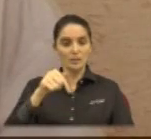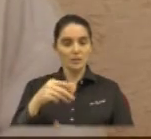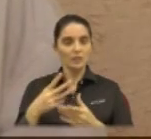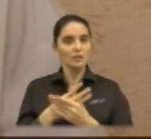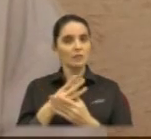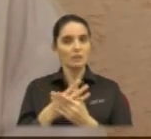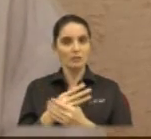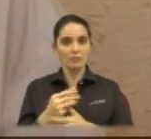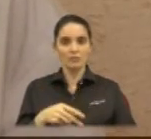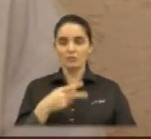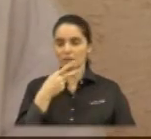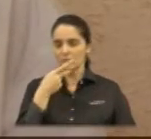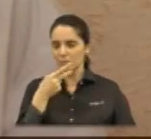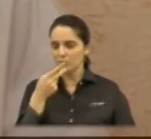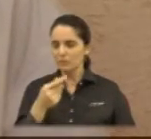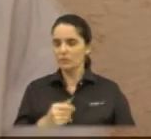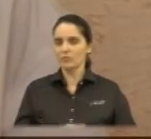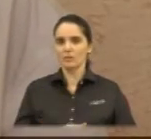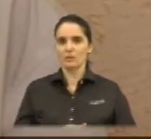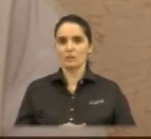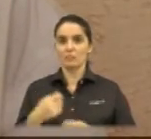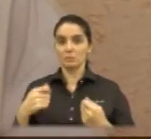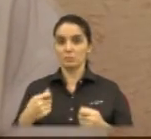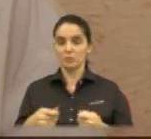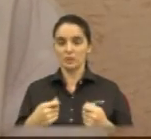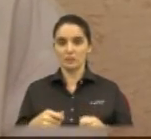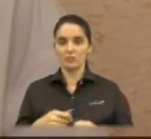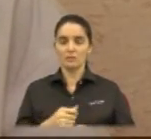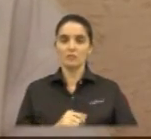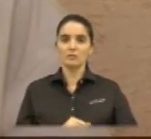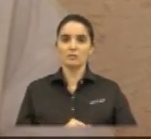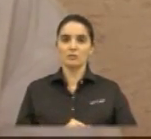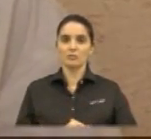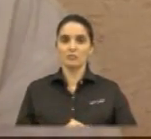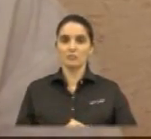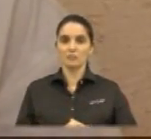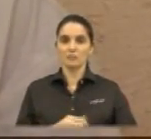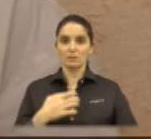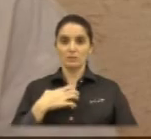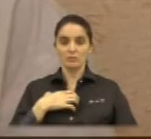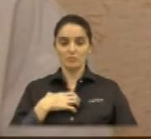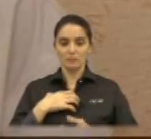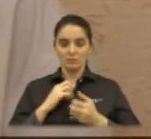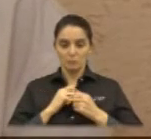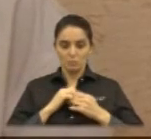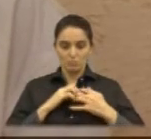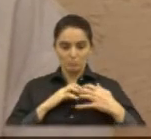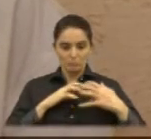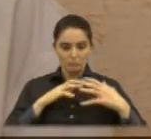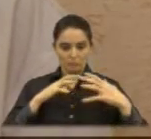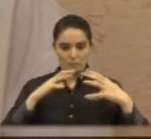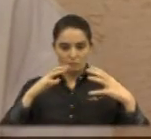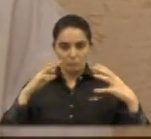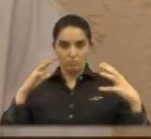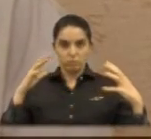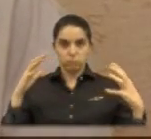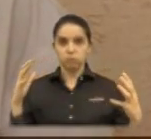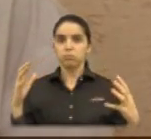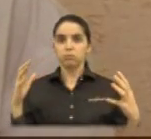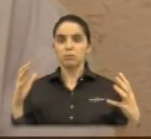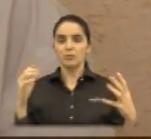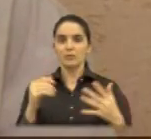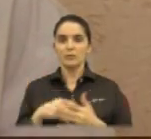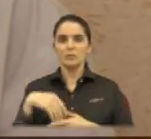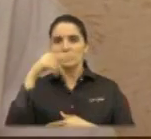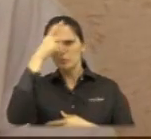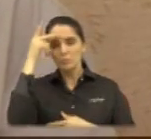do crescimento do sentimento de autofagia que tem na humanidade hoje. As pessoas